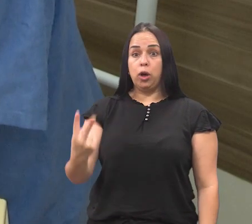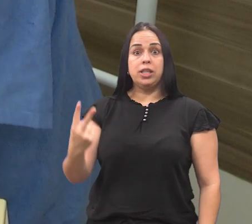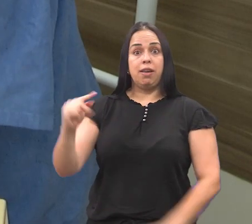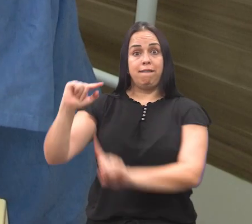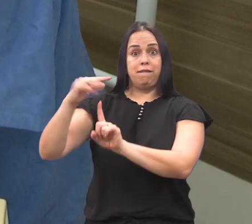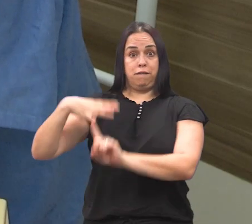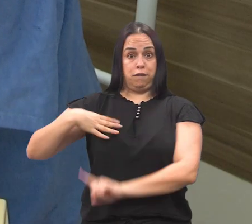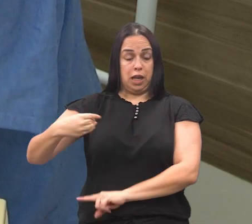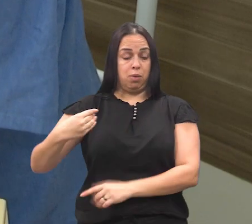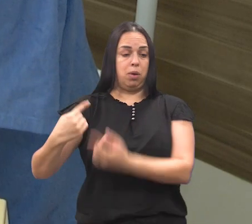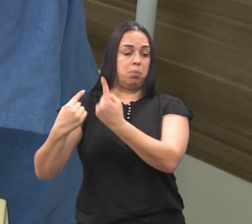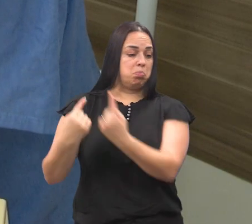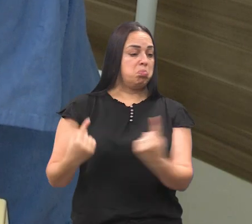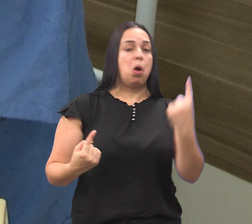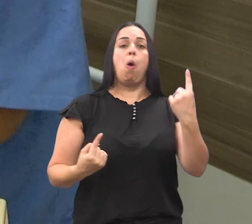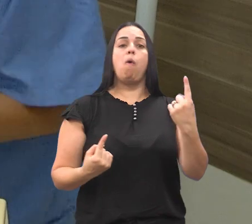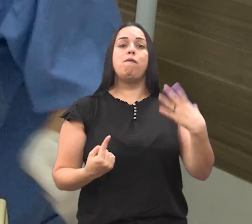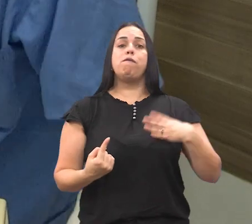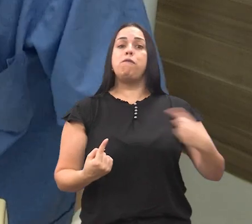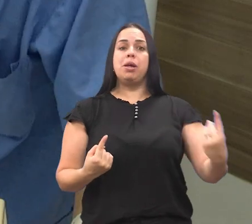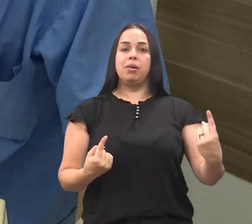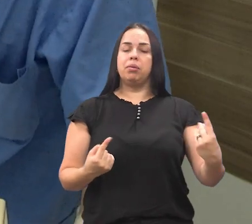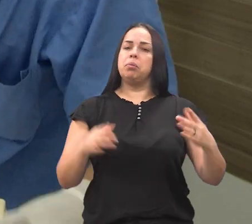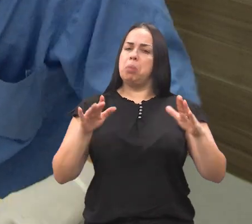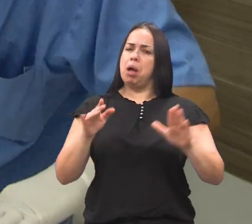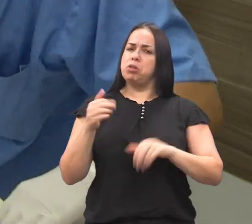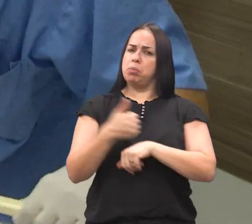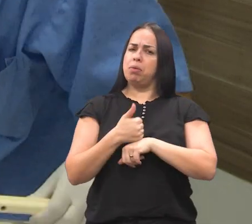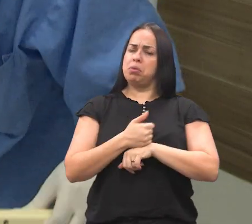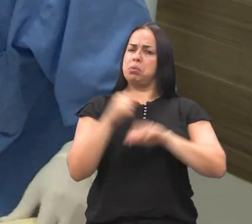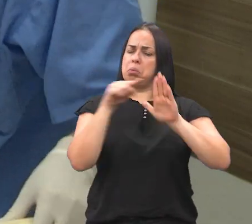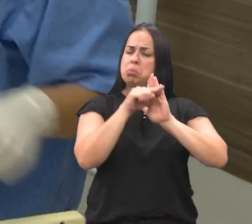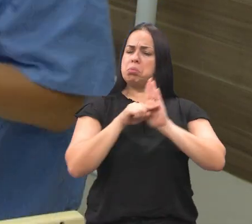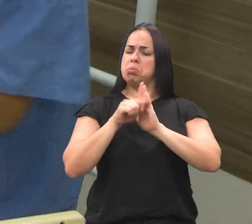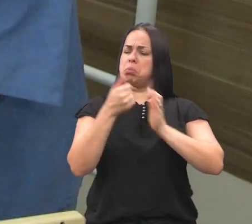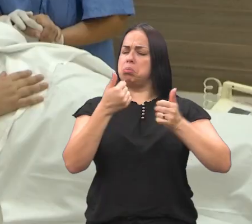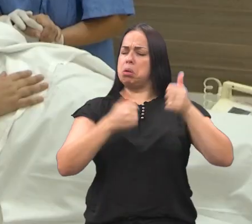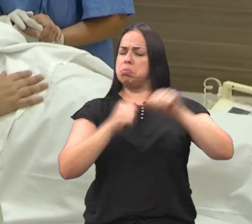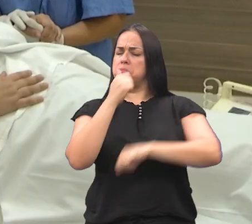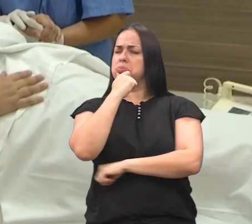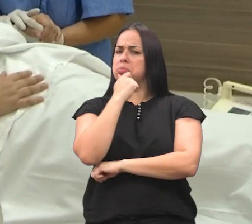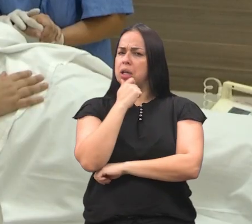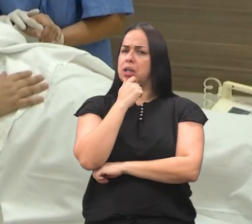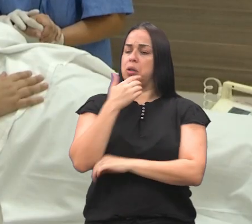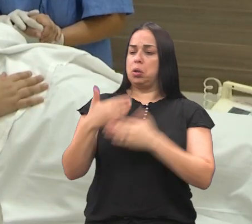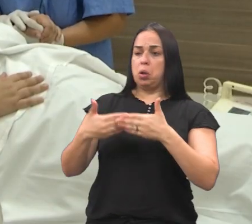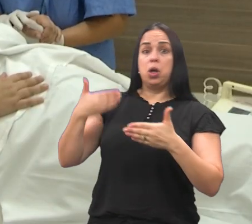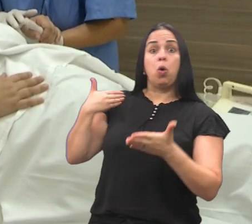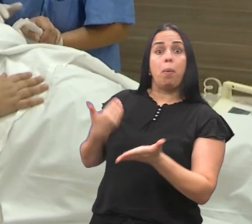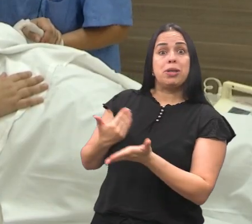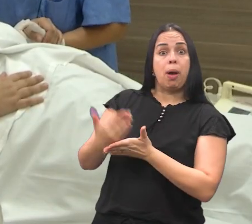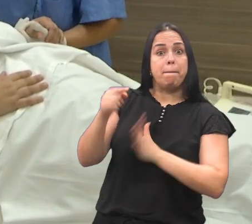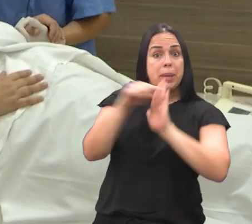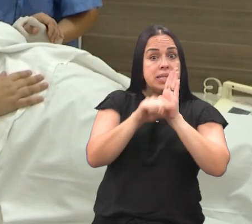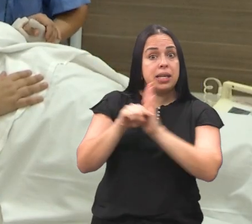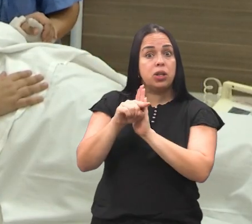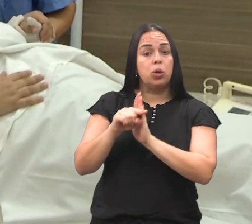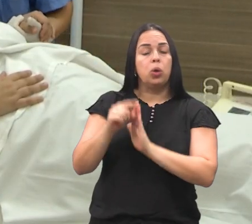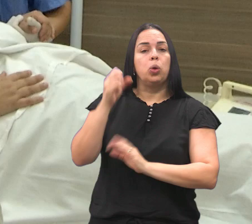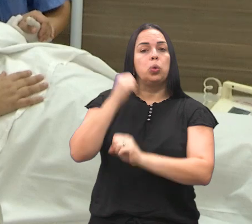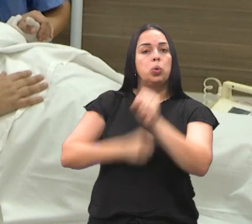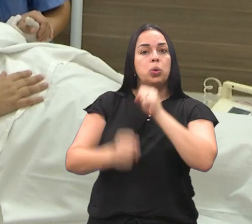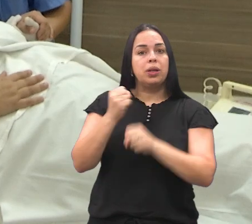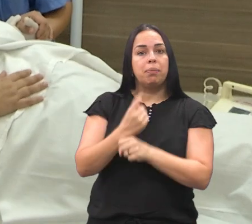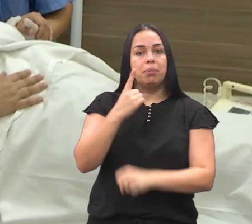filhos para 1 filho por mulher, uma redução que vem sendo observada pelos pesquisadores desde os anos 50. E entre as